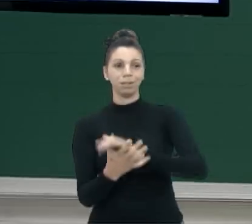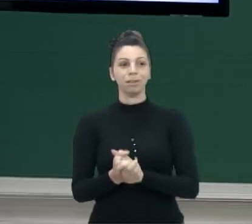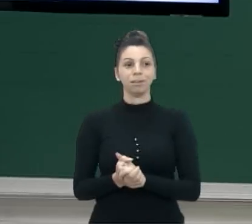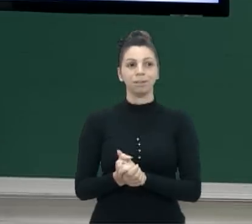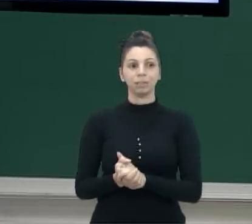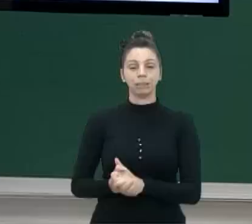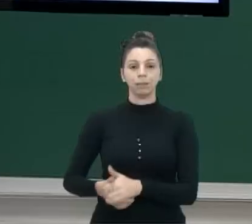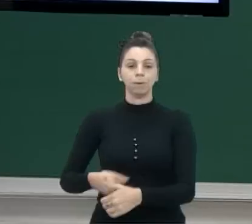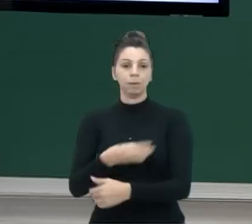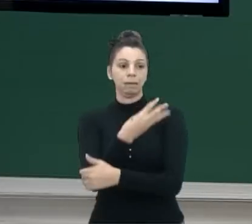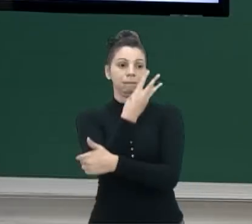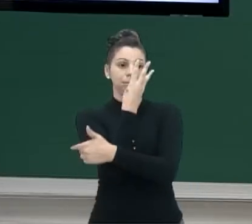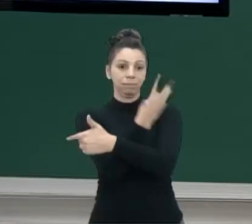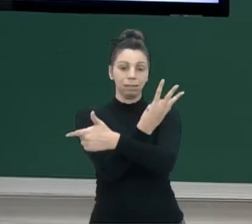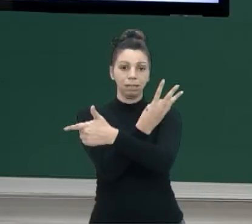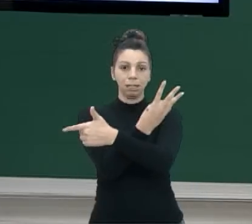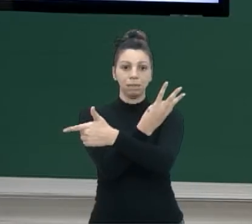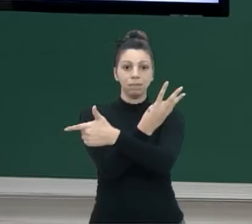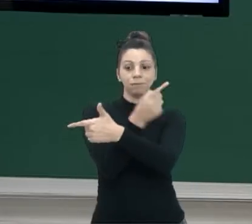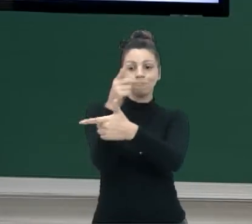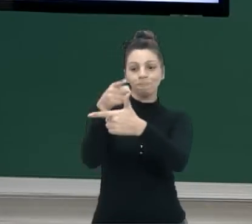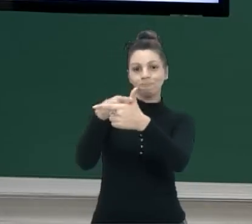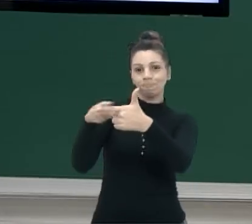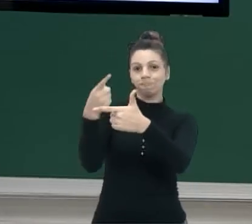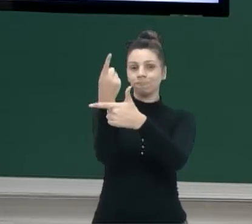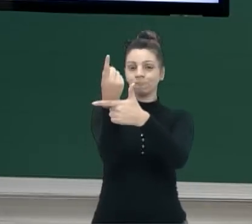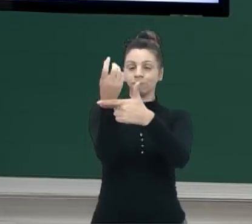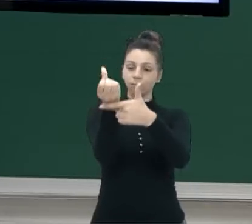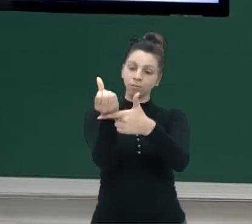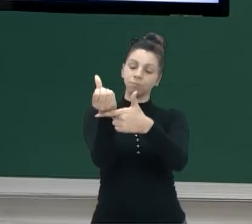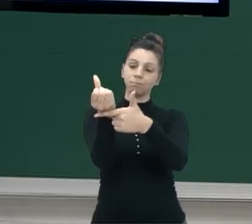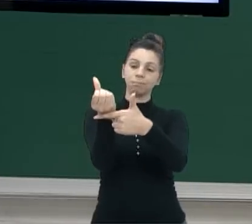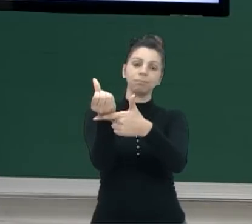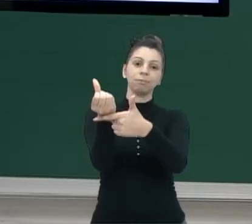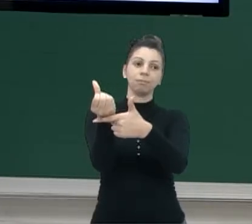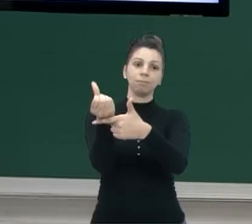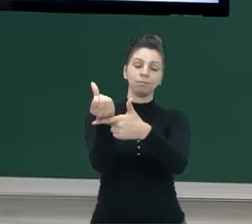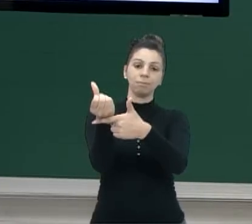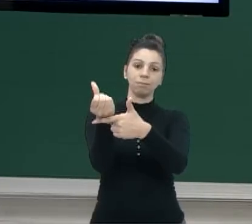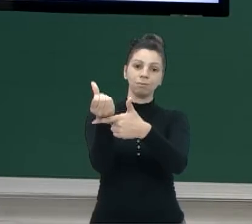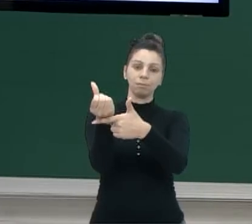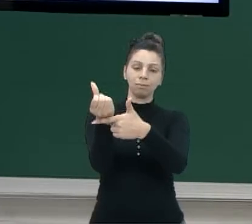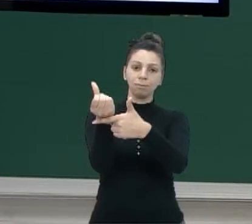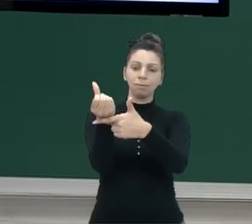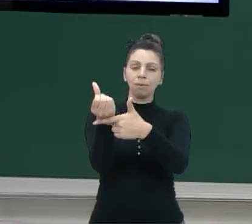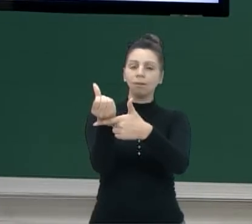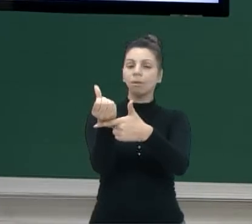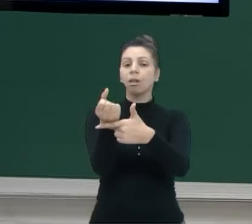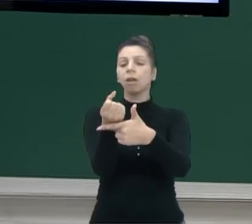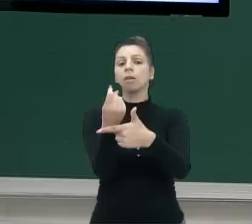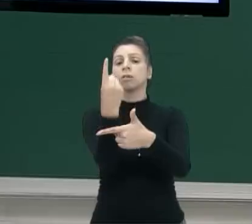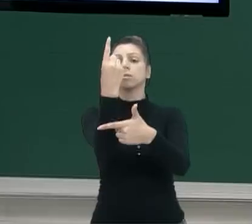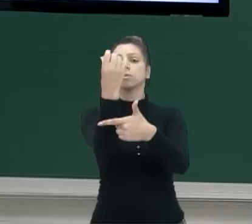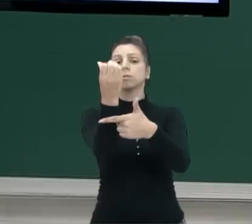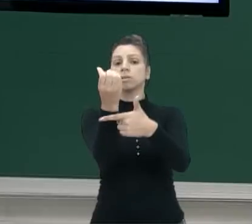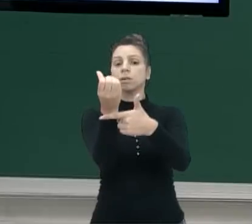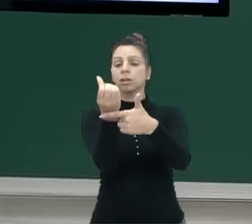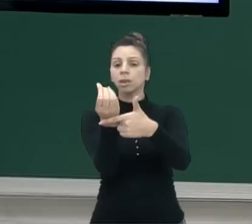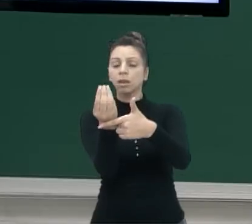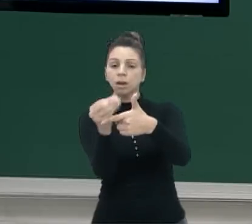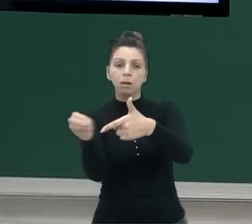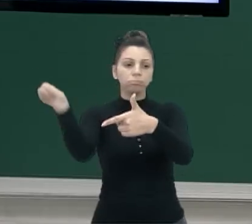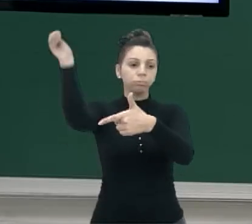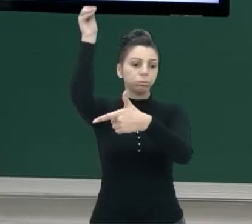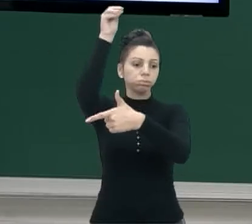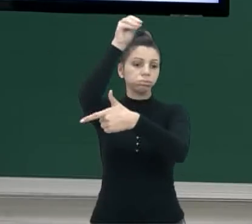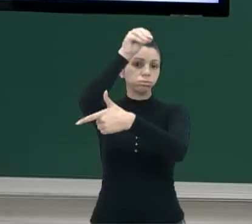dividir por 16. Mas 16, cabe quantas vezes no 3?